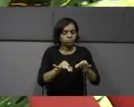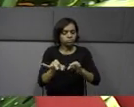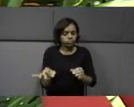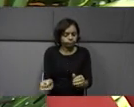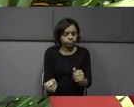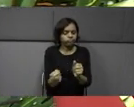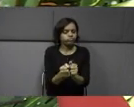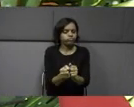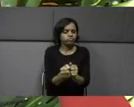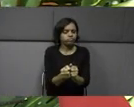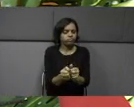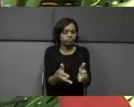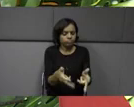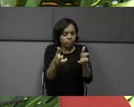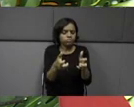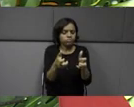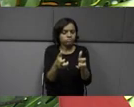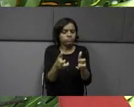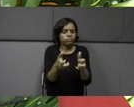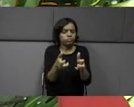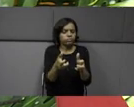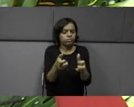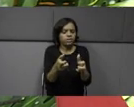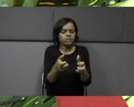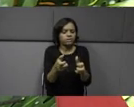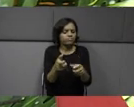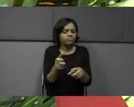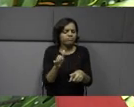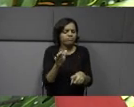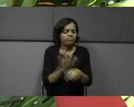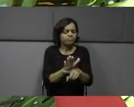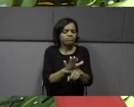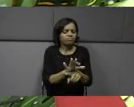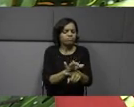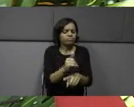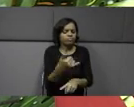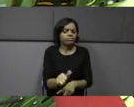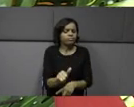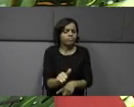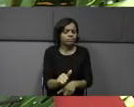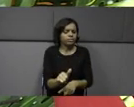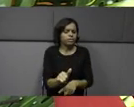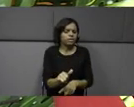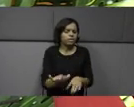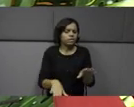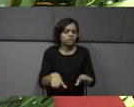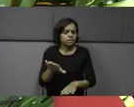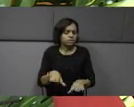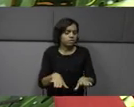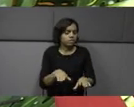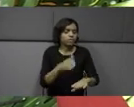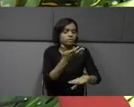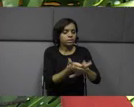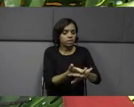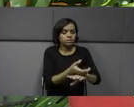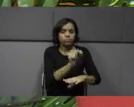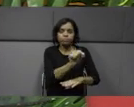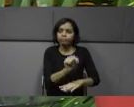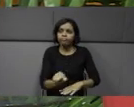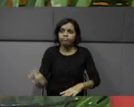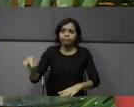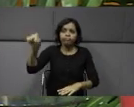levada em consideração e aí das praças do oiapoque ao chuí das